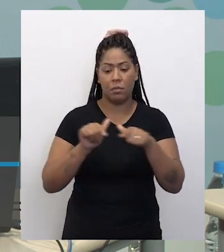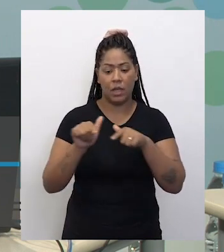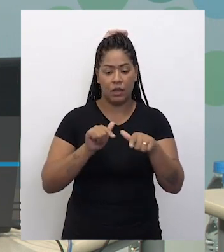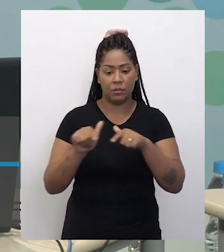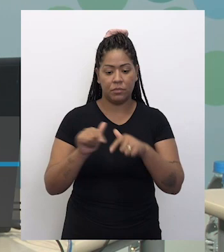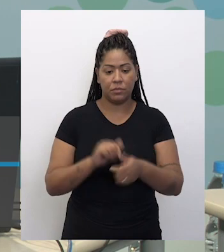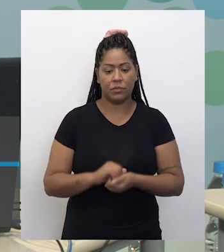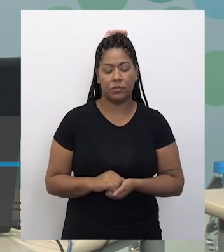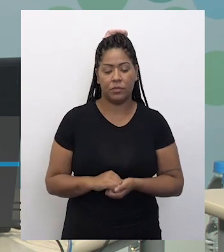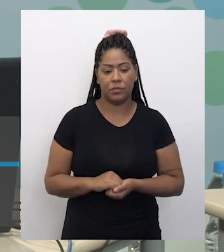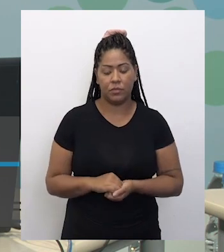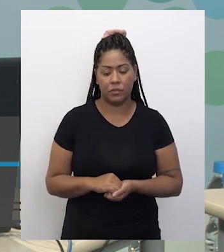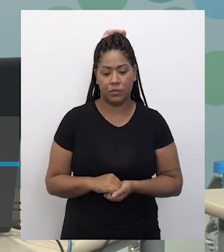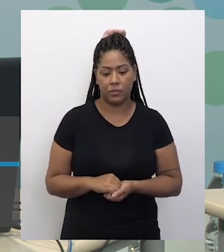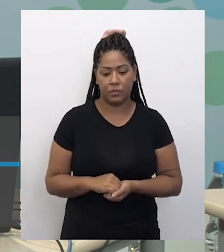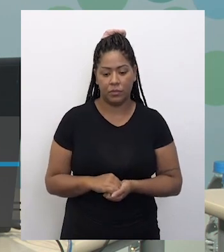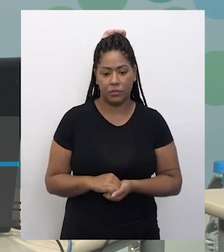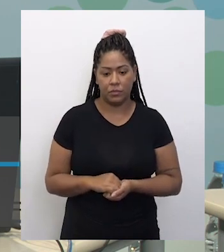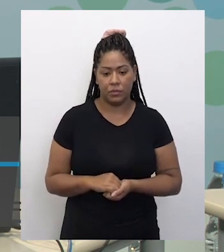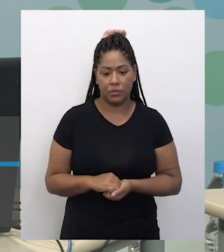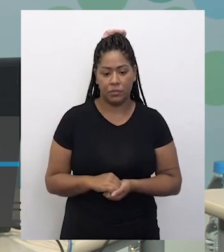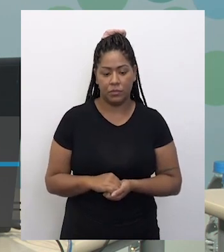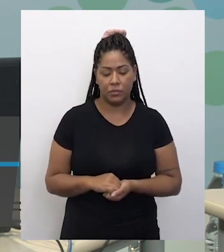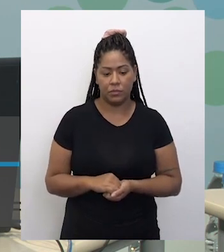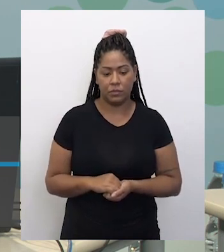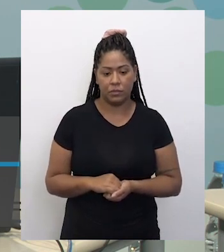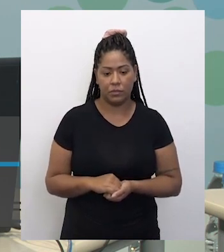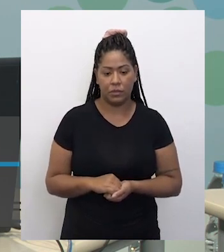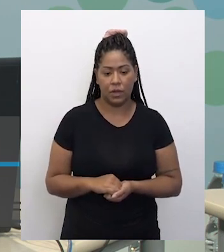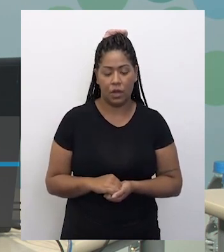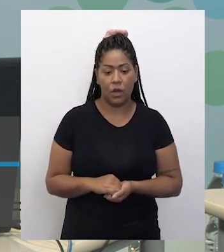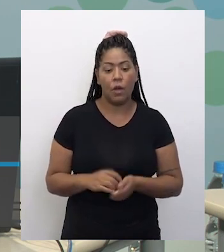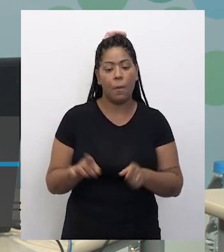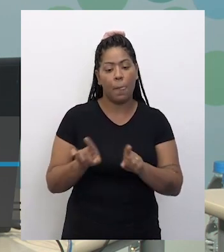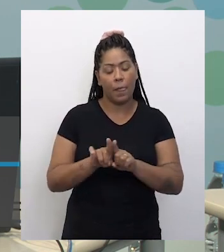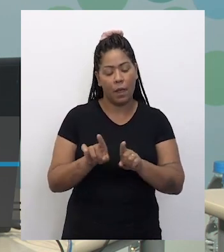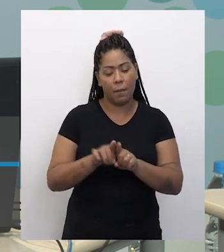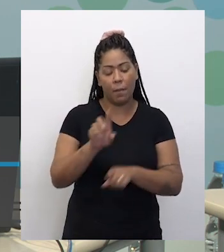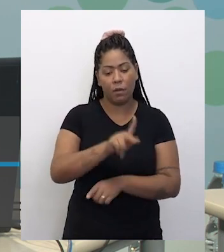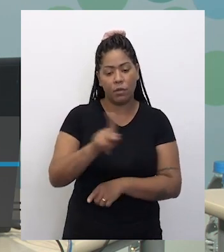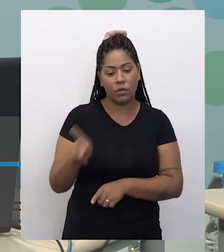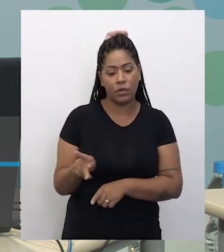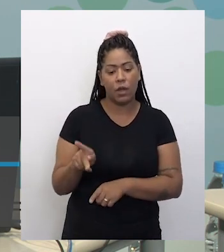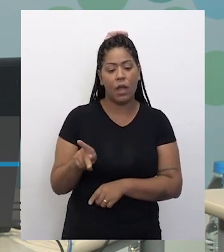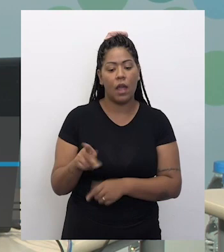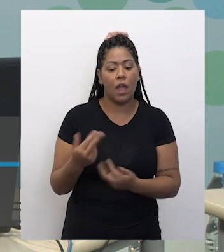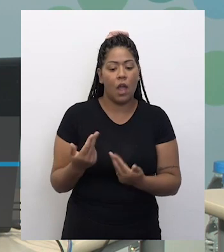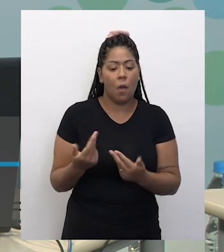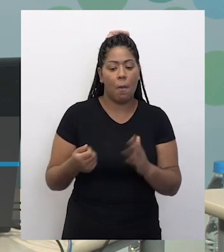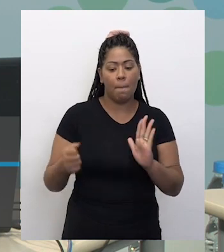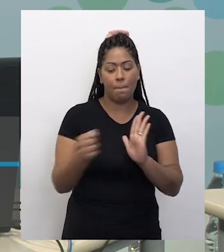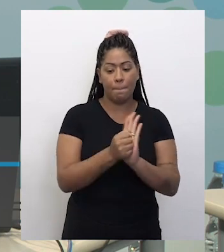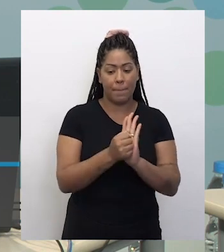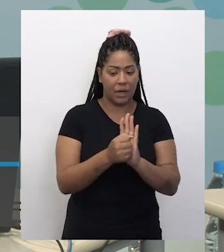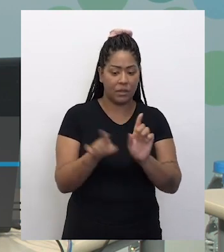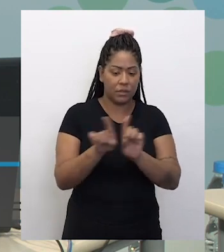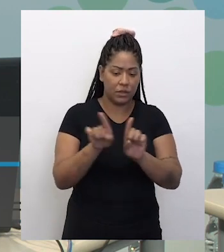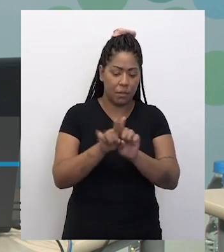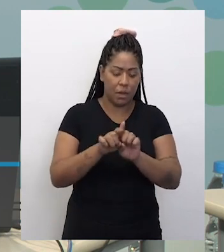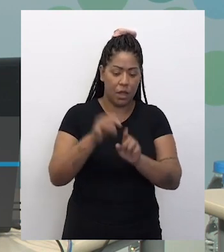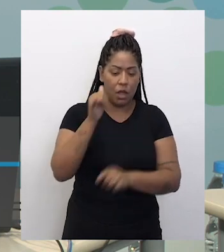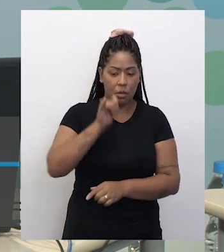definir para você. Né? O Pro Wagner manda marketing, produto, marca, propaganda, ideologia e